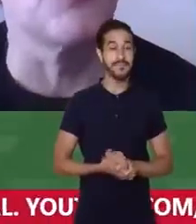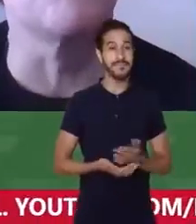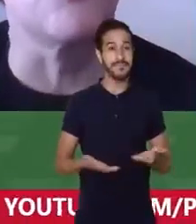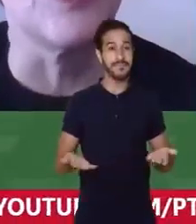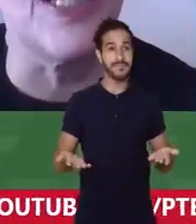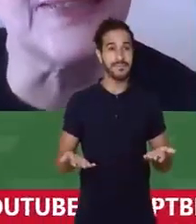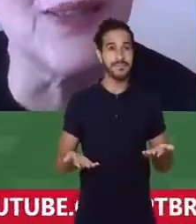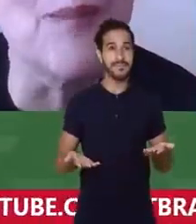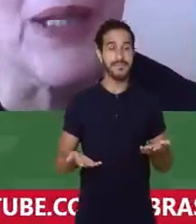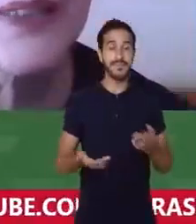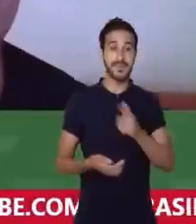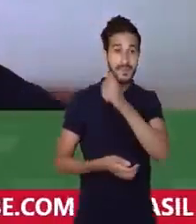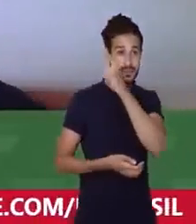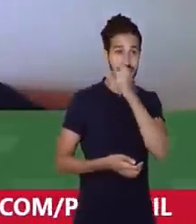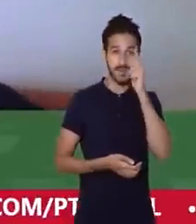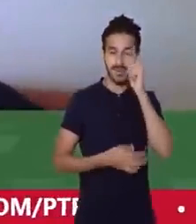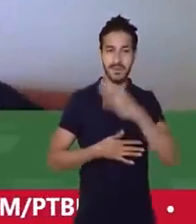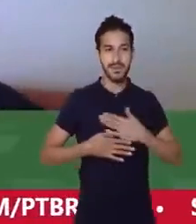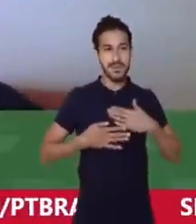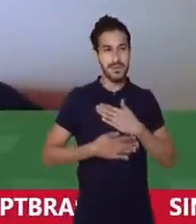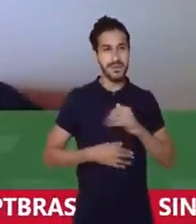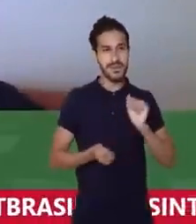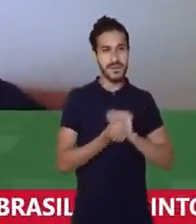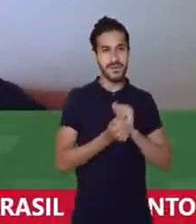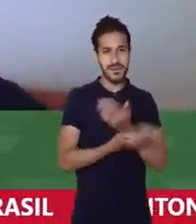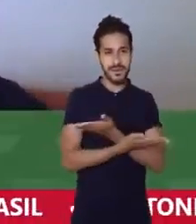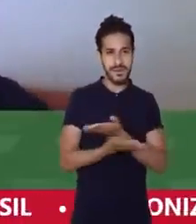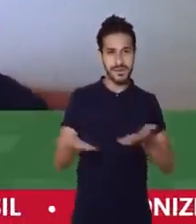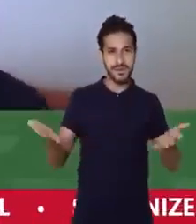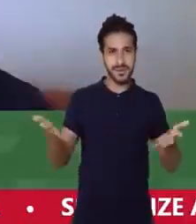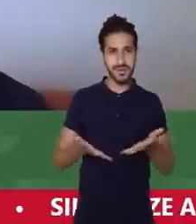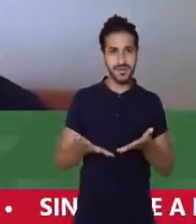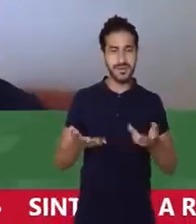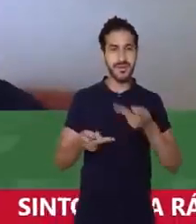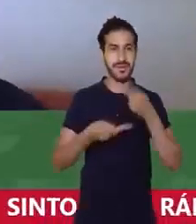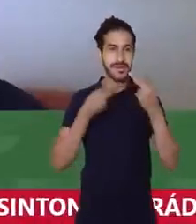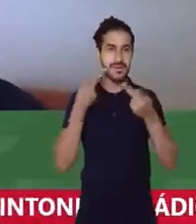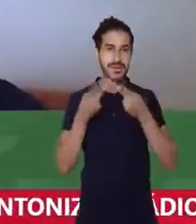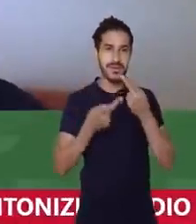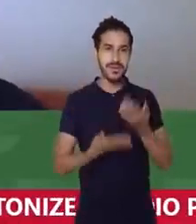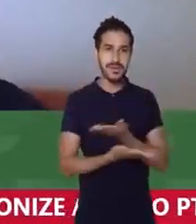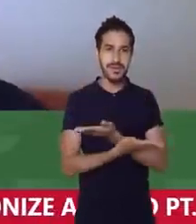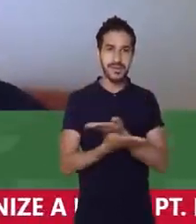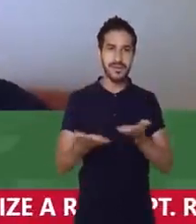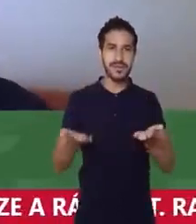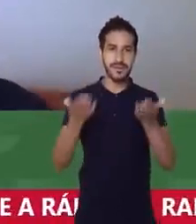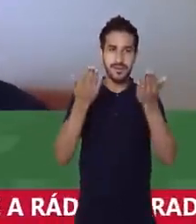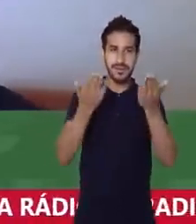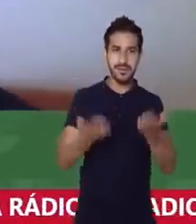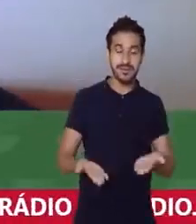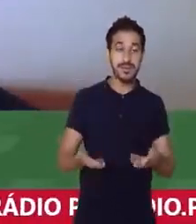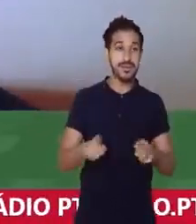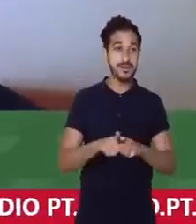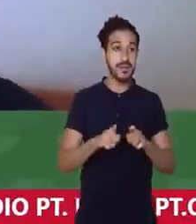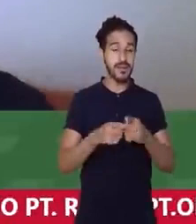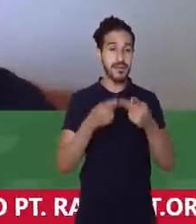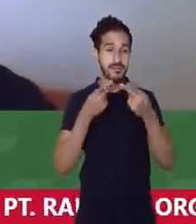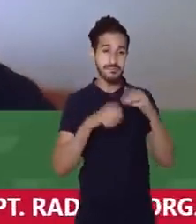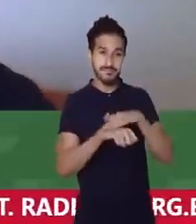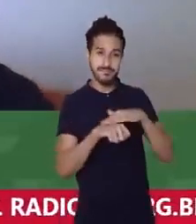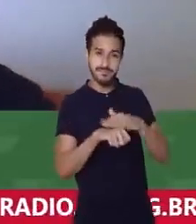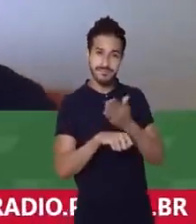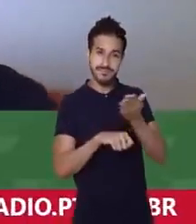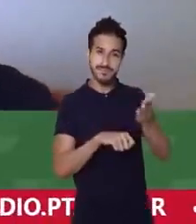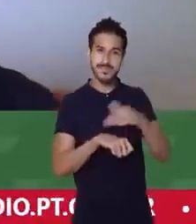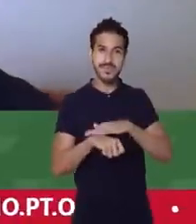Olha, Bongás, é um prazer estar aqui hoje, né, falando com você, e ao falar com você,